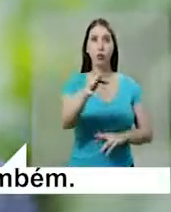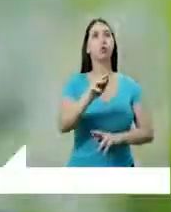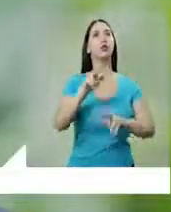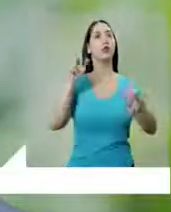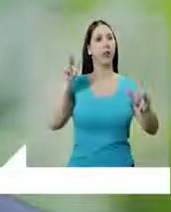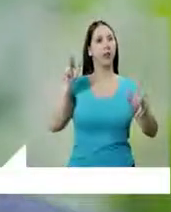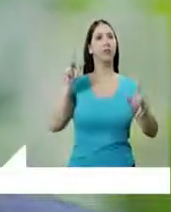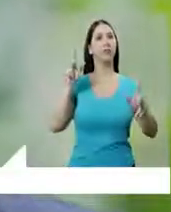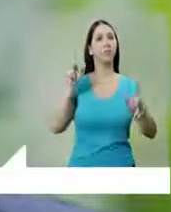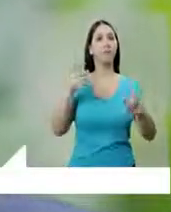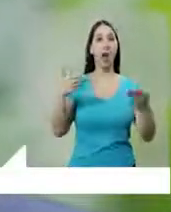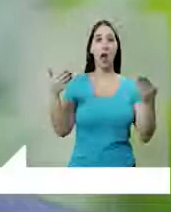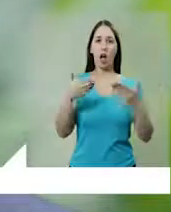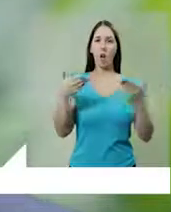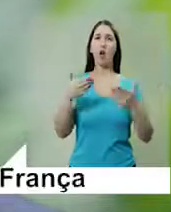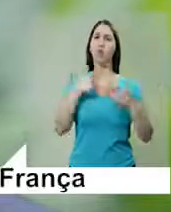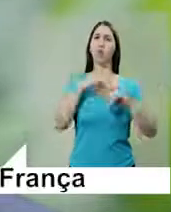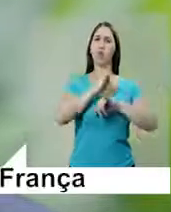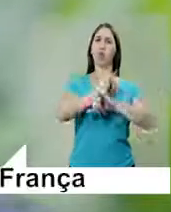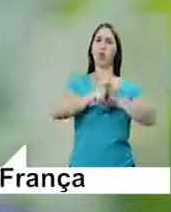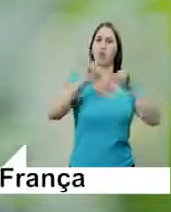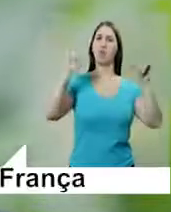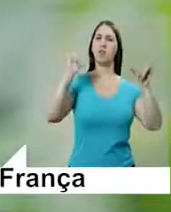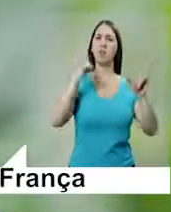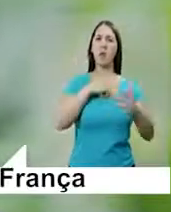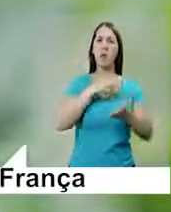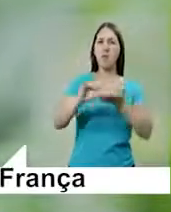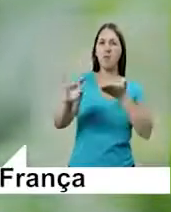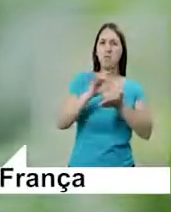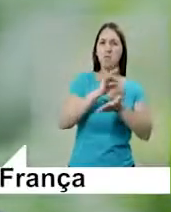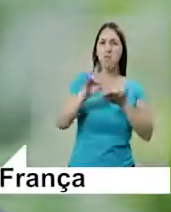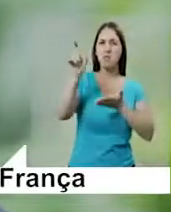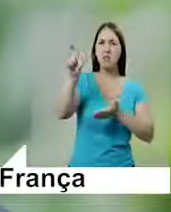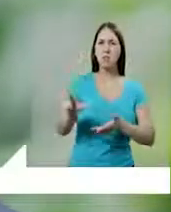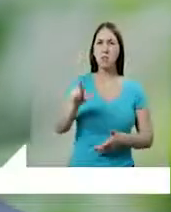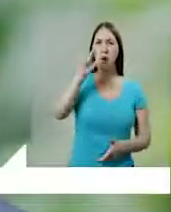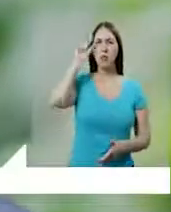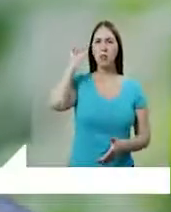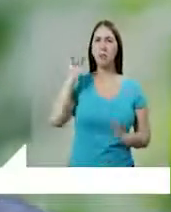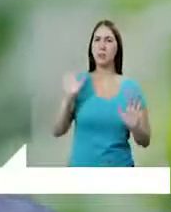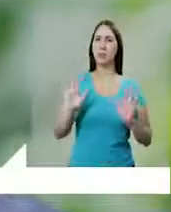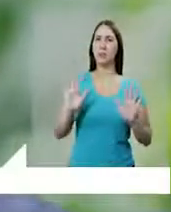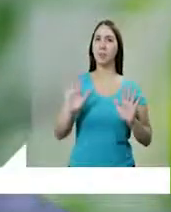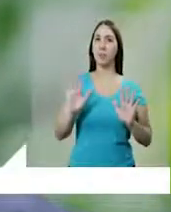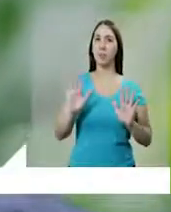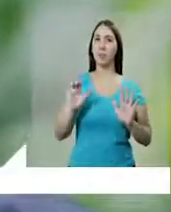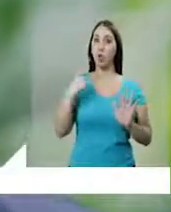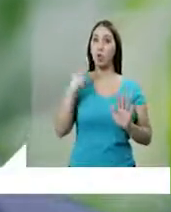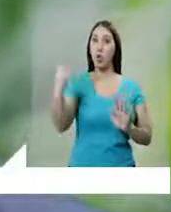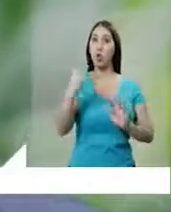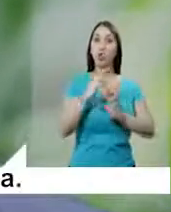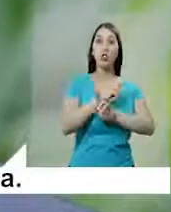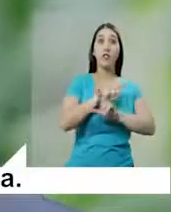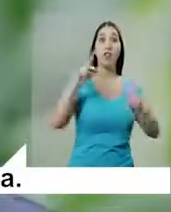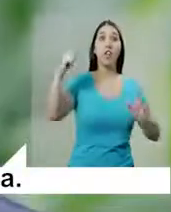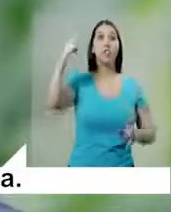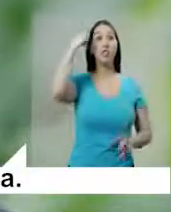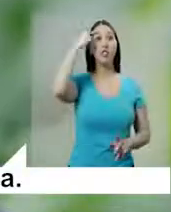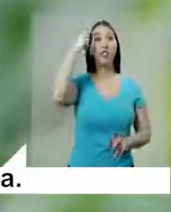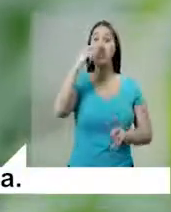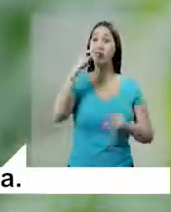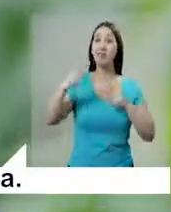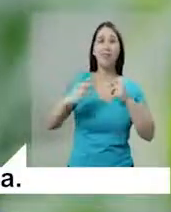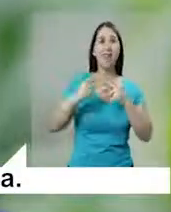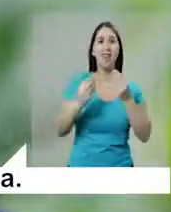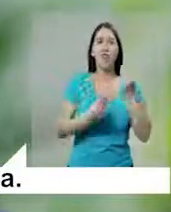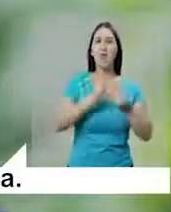também. De antemão, eu já falo, eu não tenho nada de pessoal com o Márcio França. As nossas diferenças estão nas ideias e nas visões de